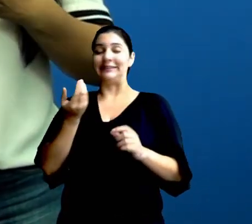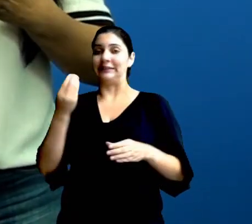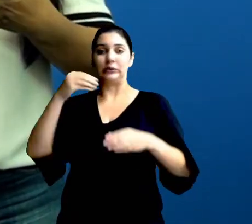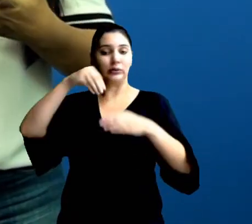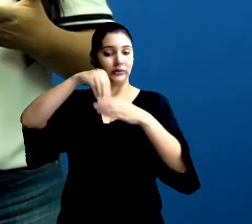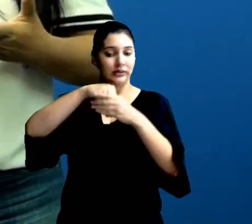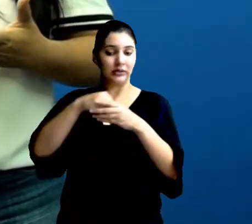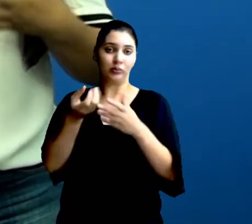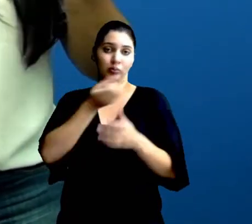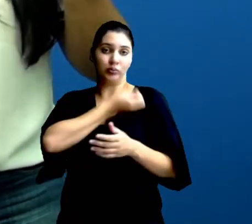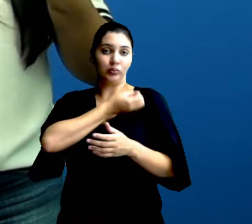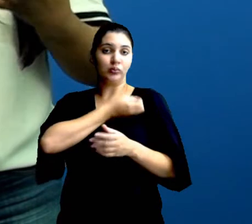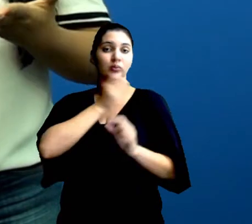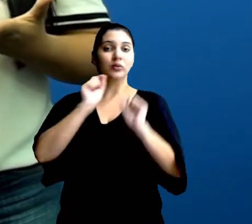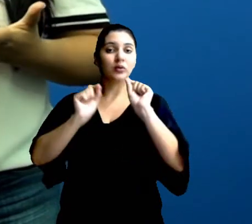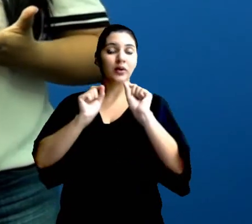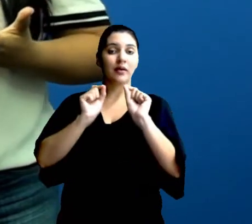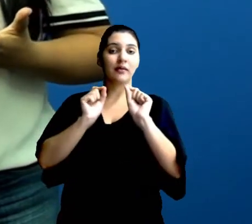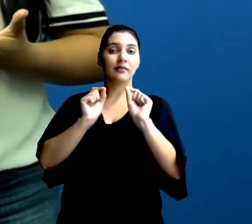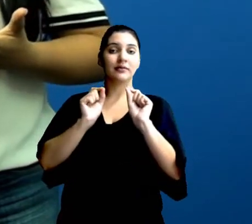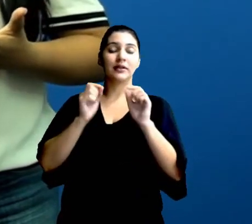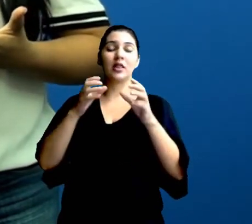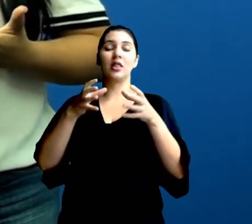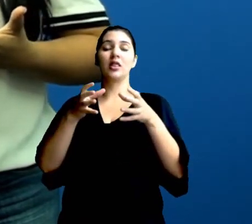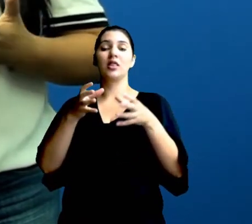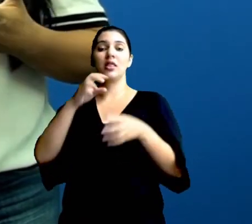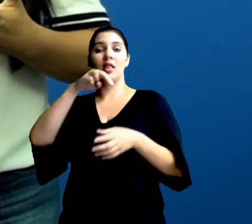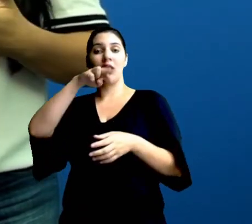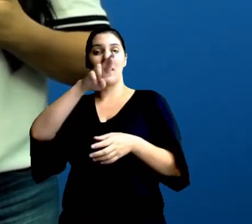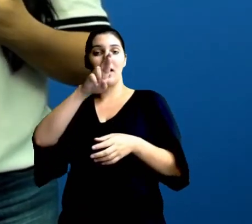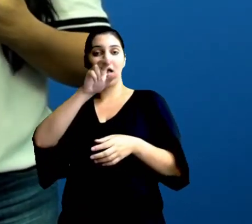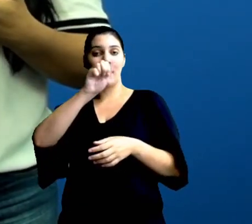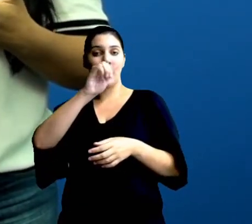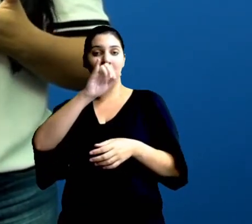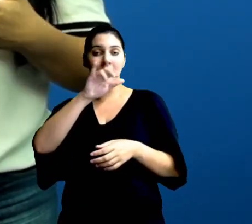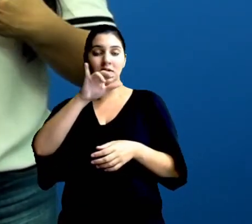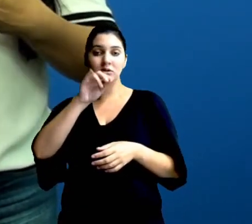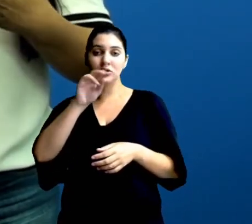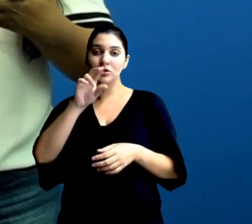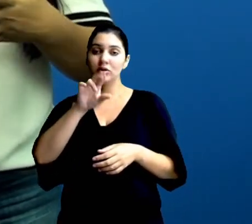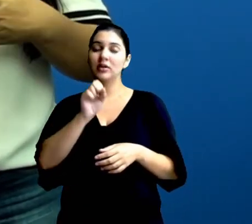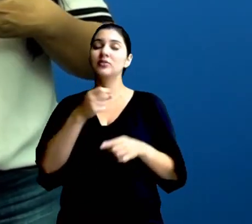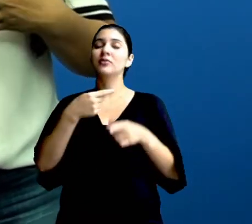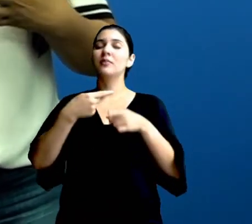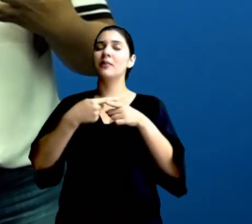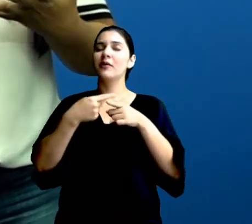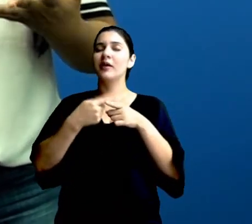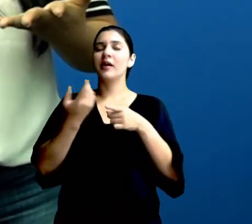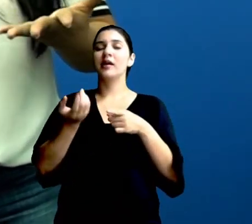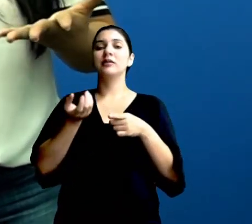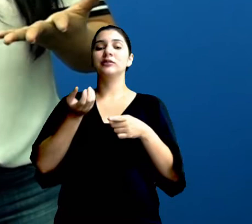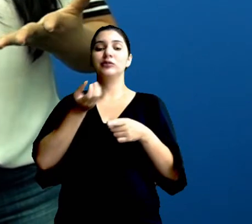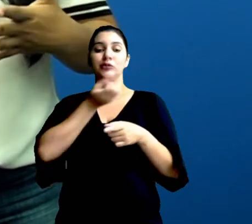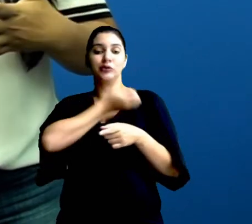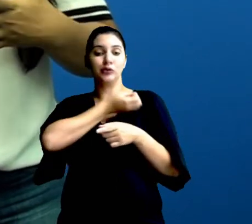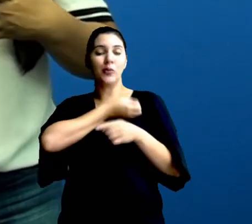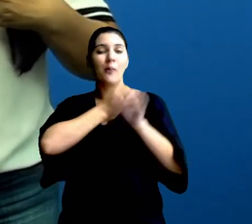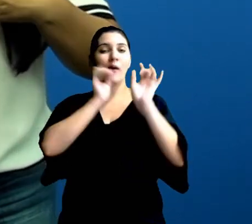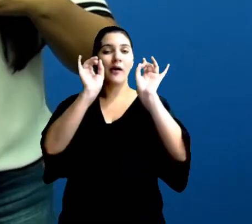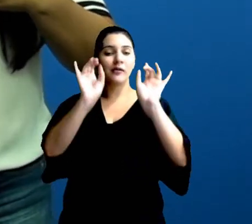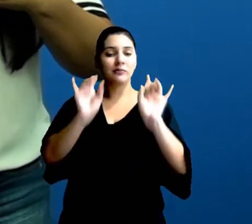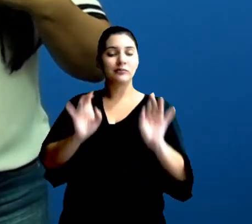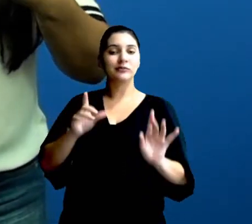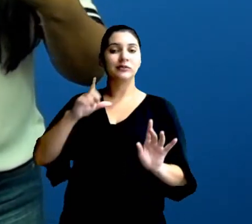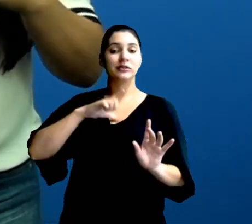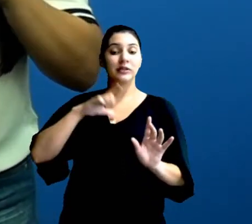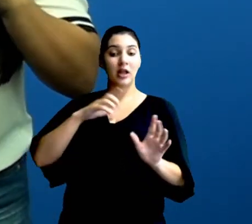incluídos nos números racionais, tá certo? Por quê? Porque são números bem especiais e